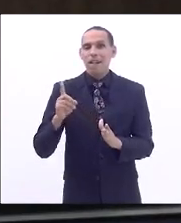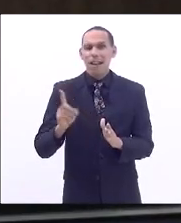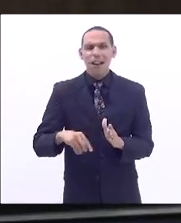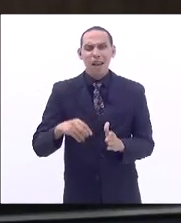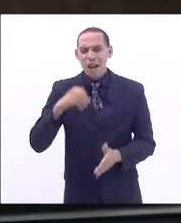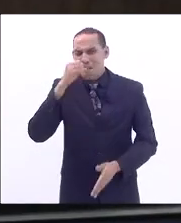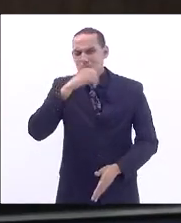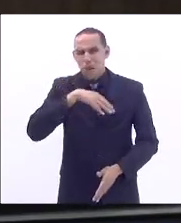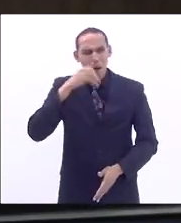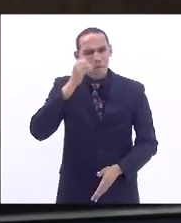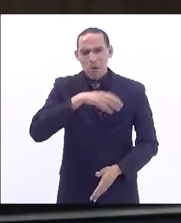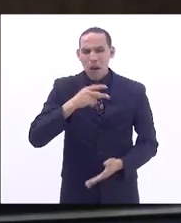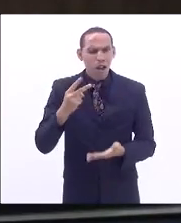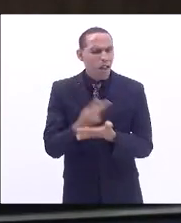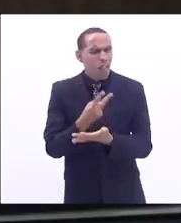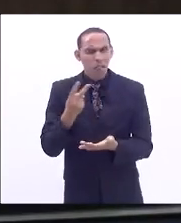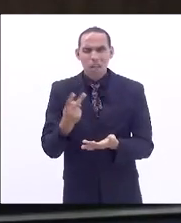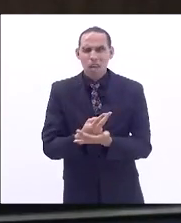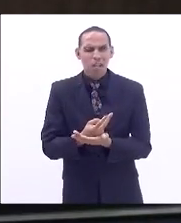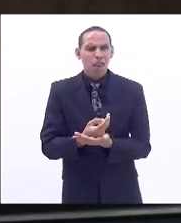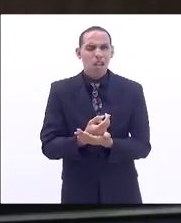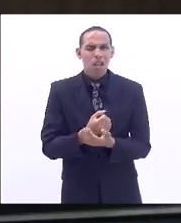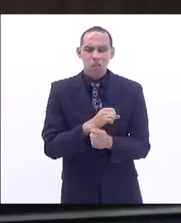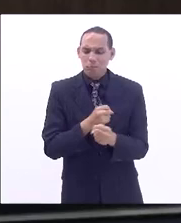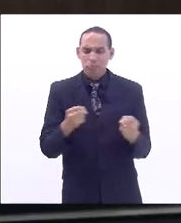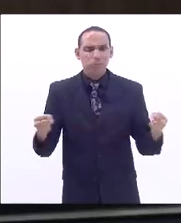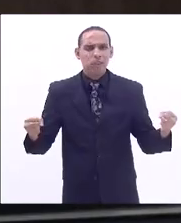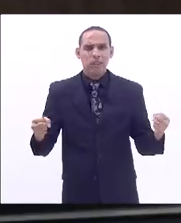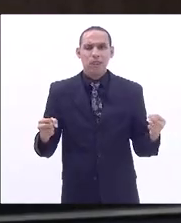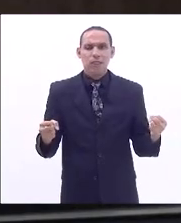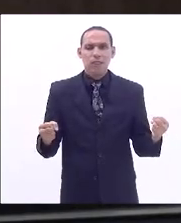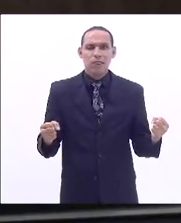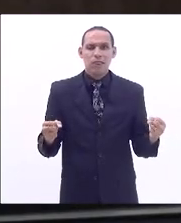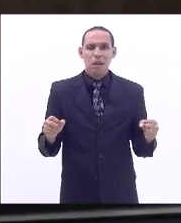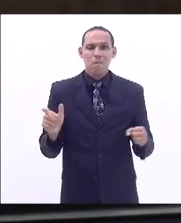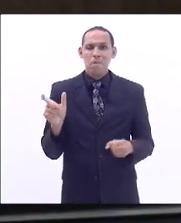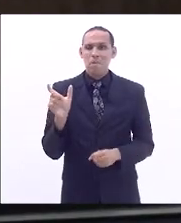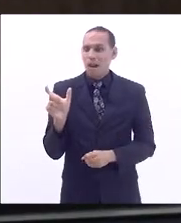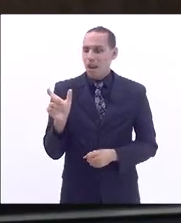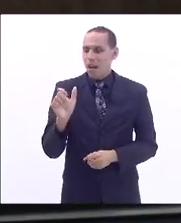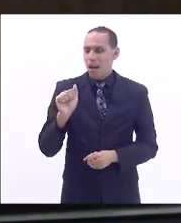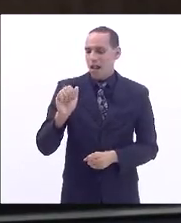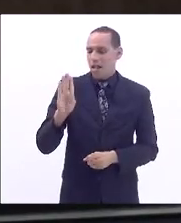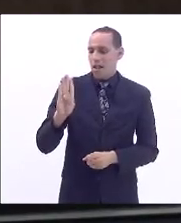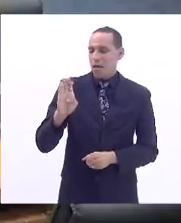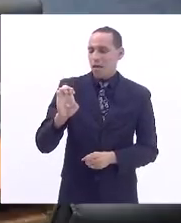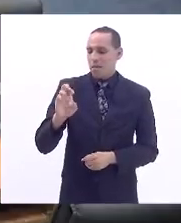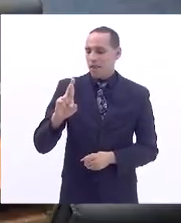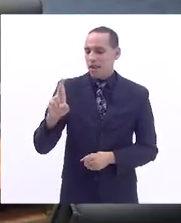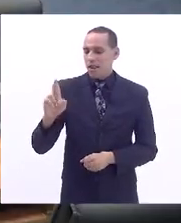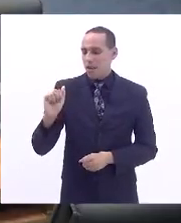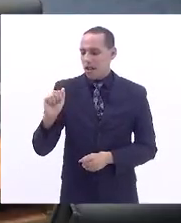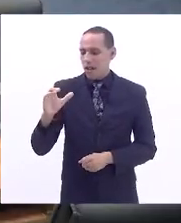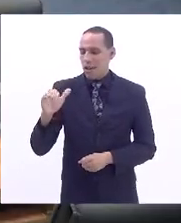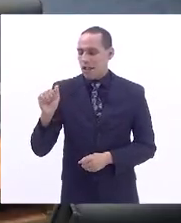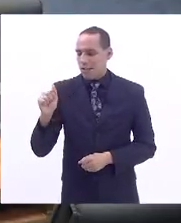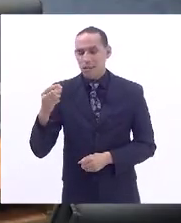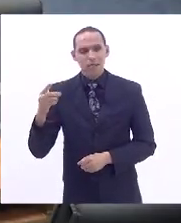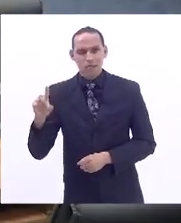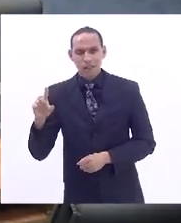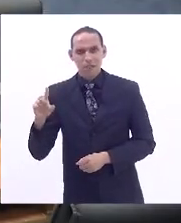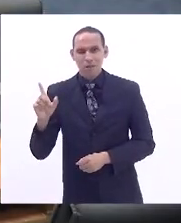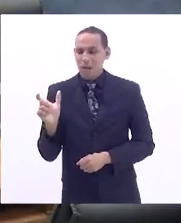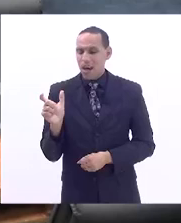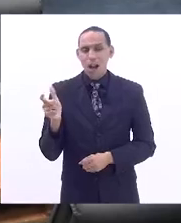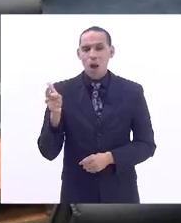aberrações de aberrações não tem outro termo porque a forma como o governo vem tratando